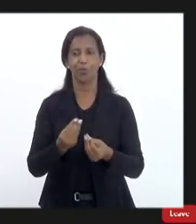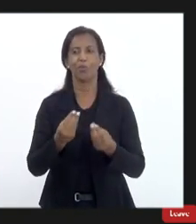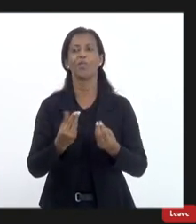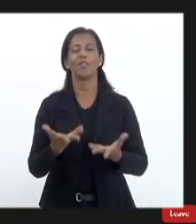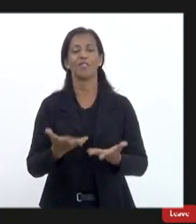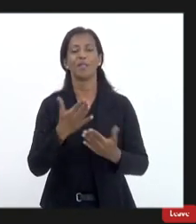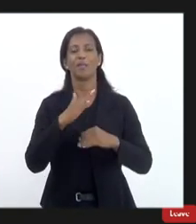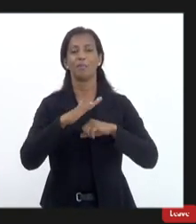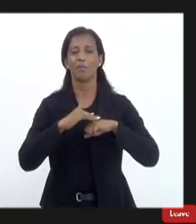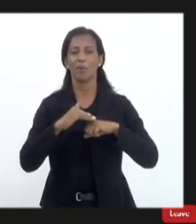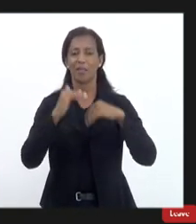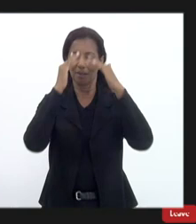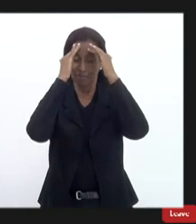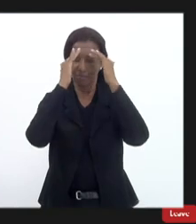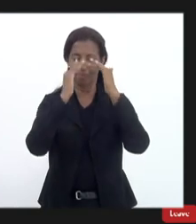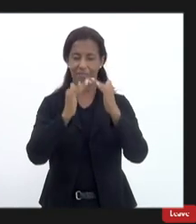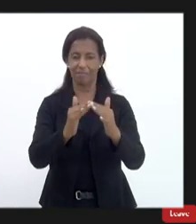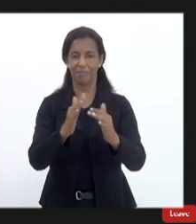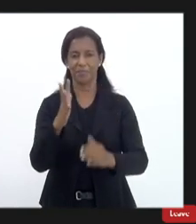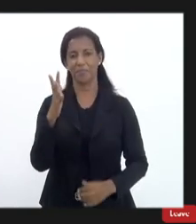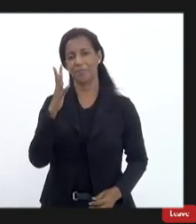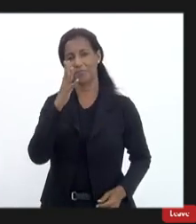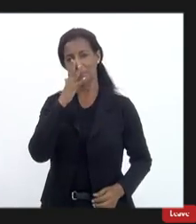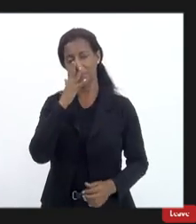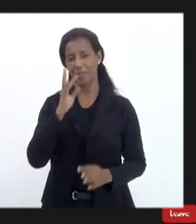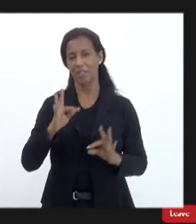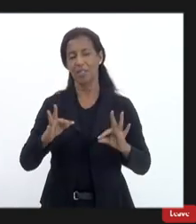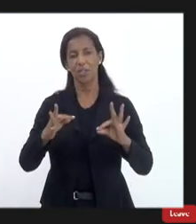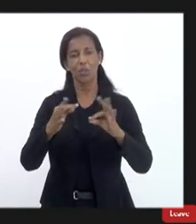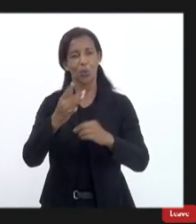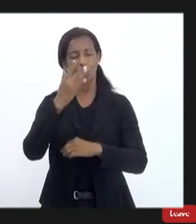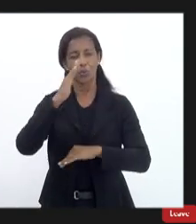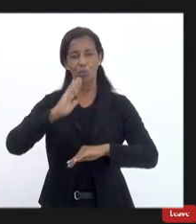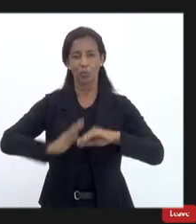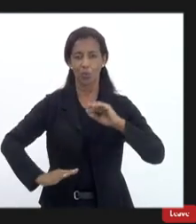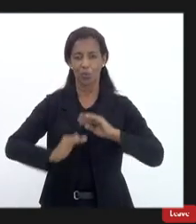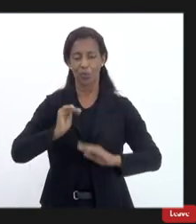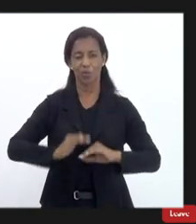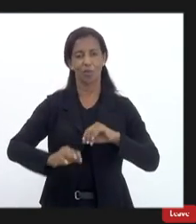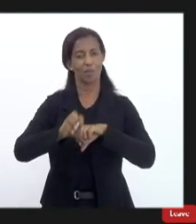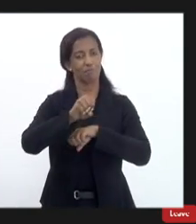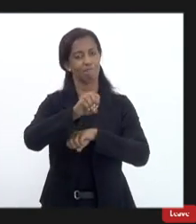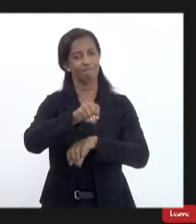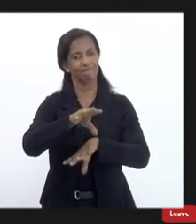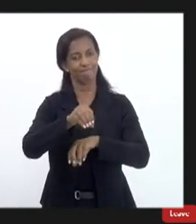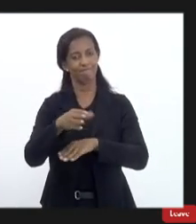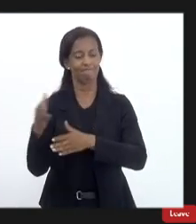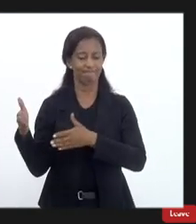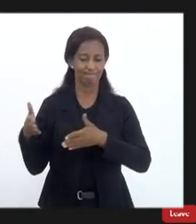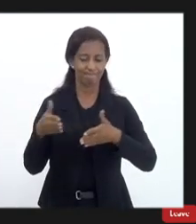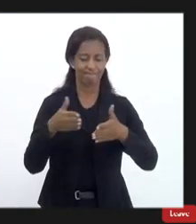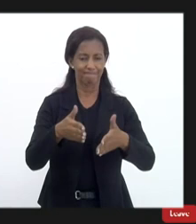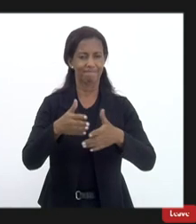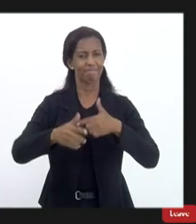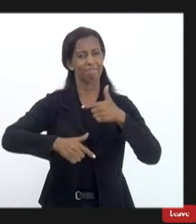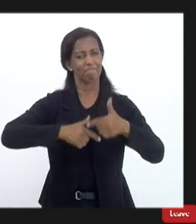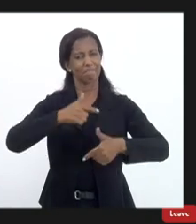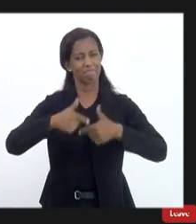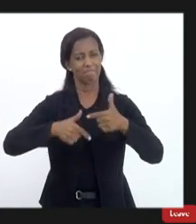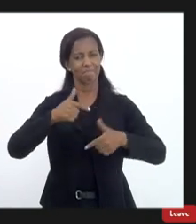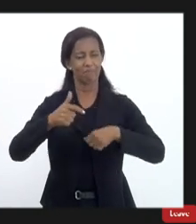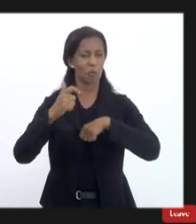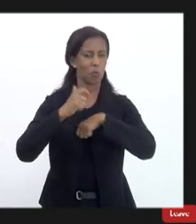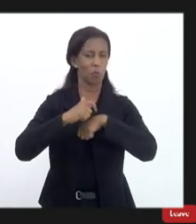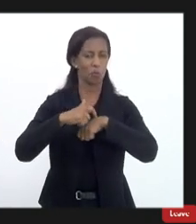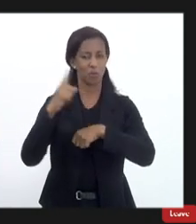registrado meu carinho, meu respeito e minha admiração para todos os profissionais na educação que vem dando um show no período da